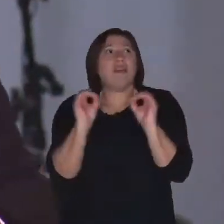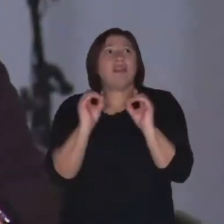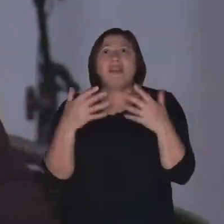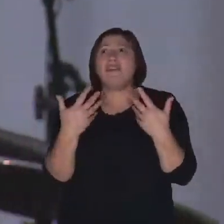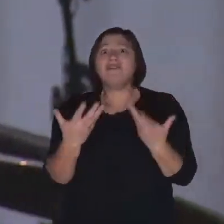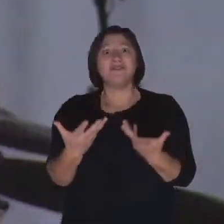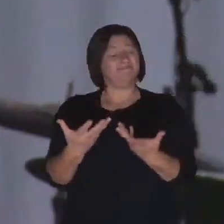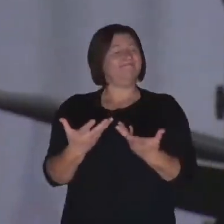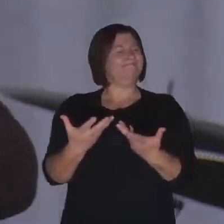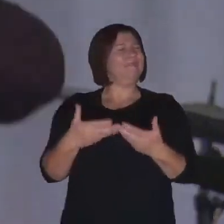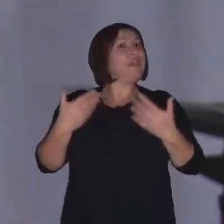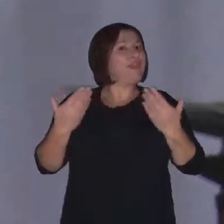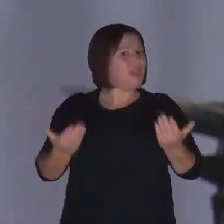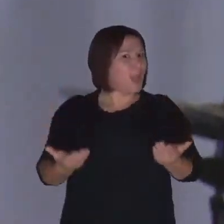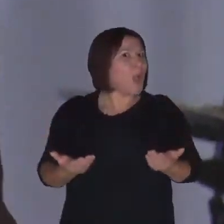normal.